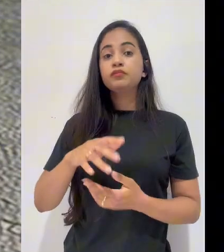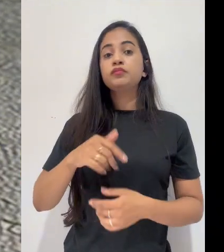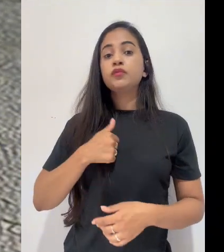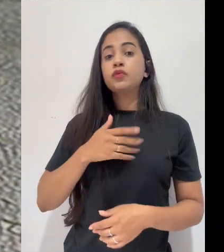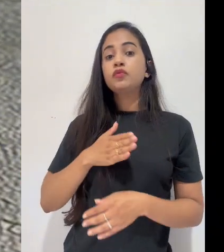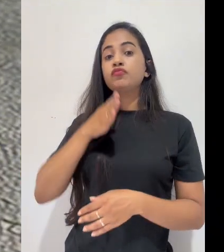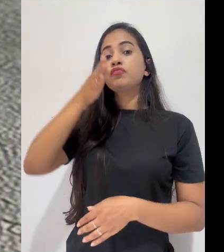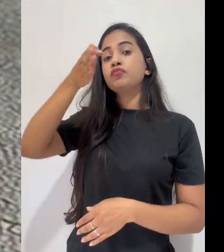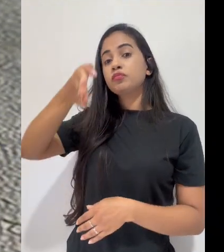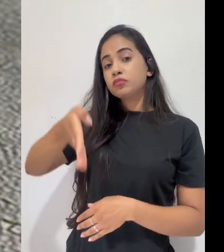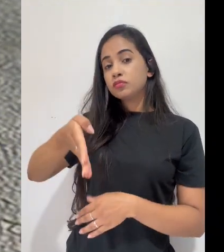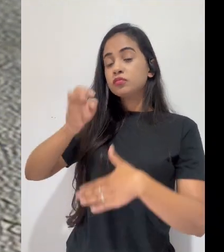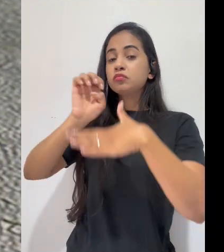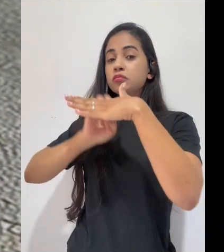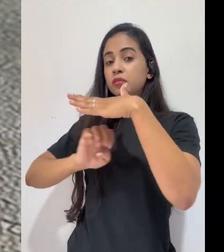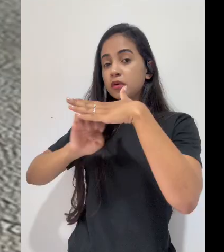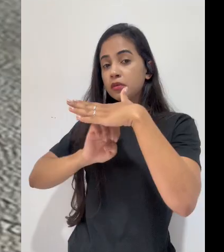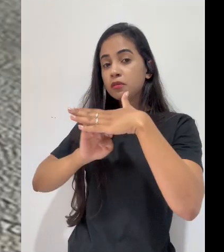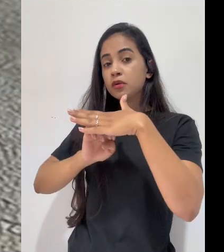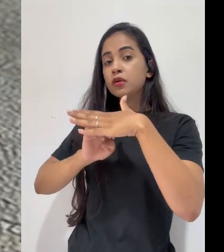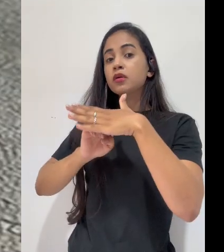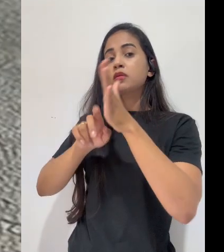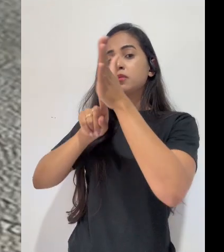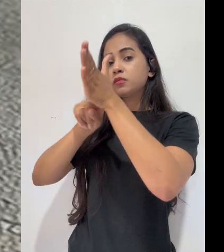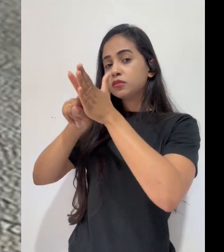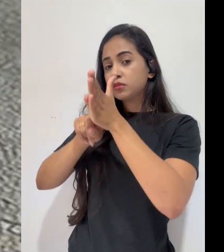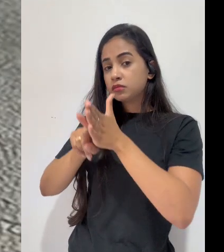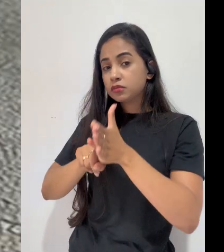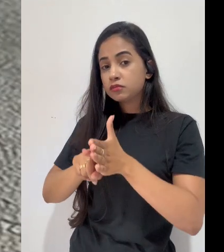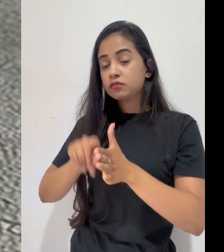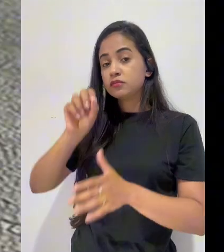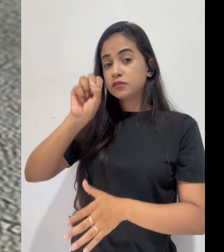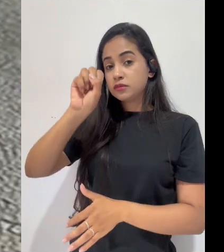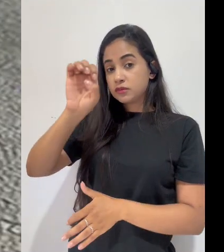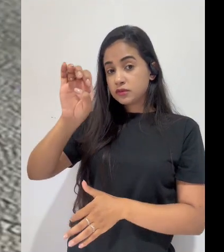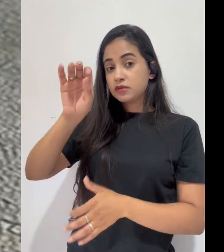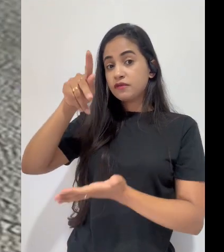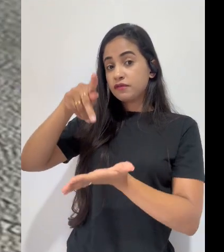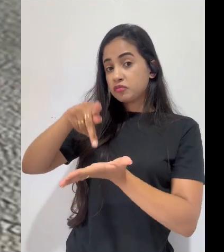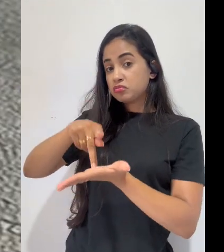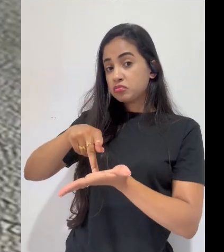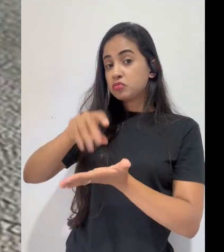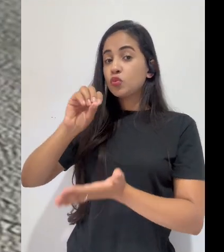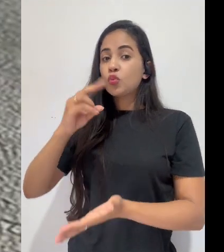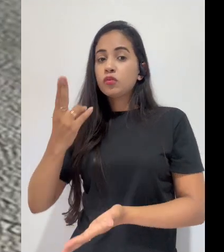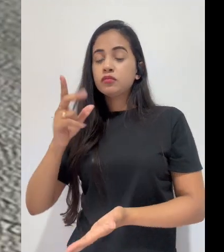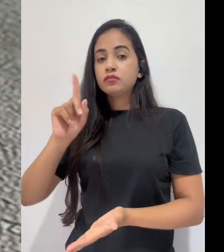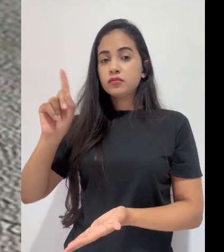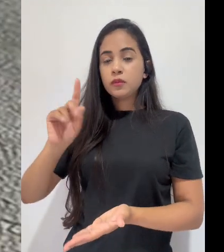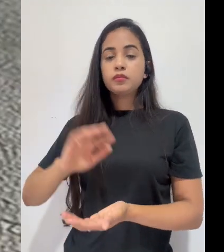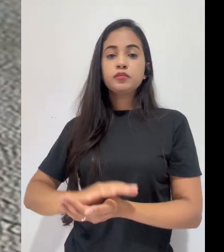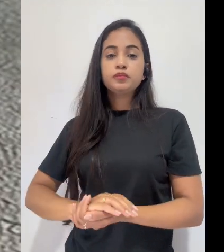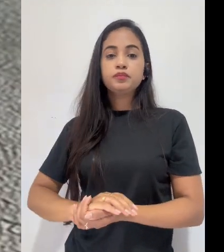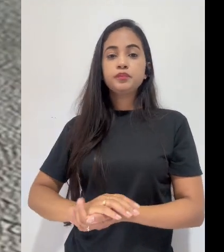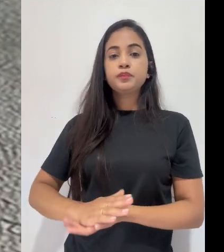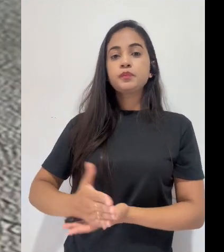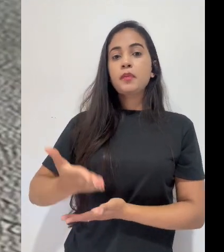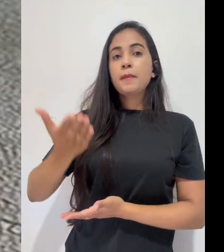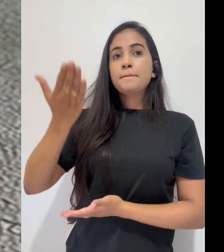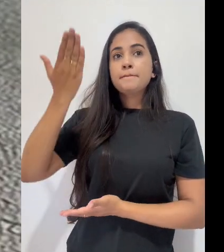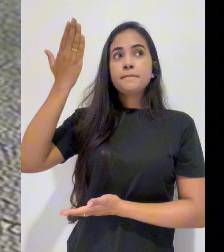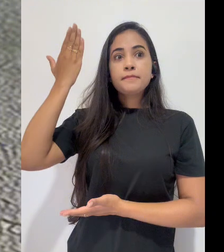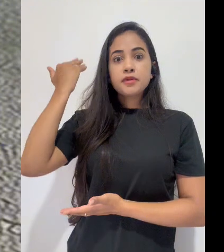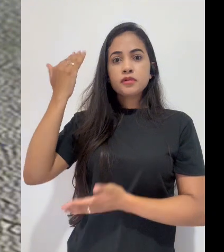a empresa, procuramos as pessoas envolvidas para verificar se isso realmente tinha sentido. Naquela época,